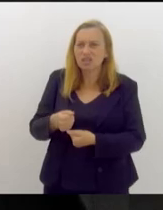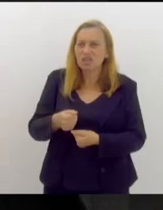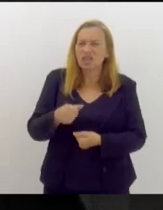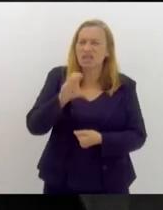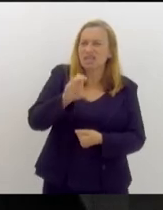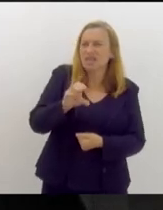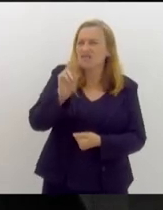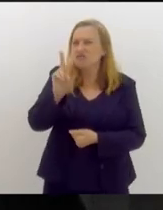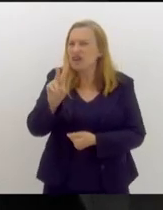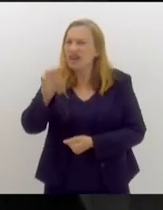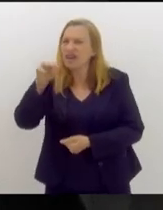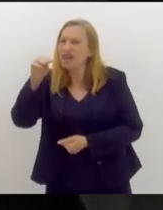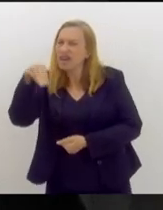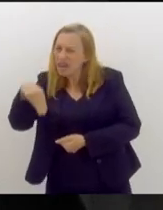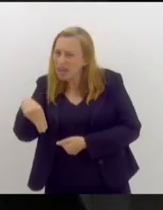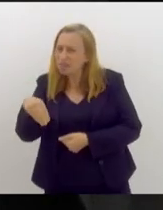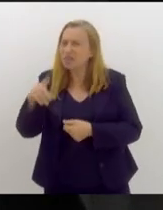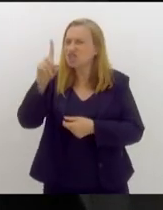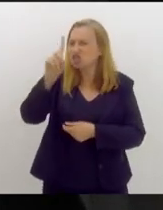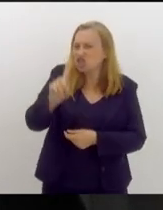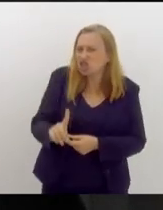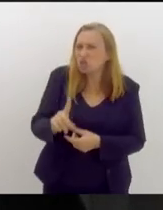cvm diretores